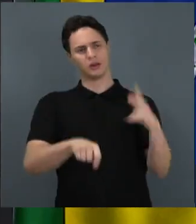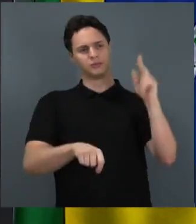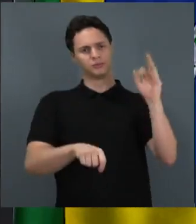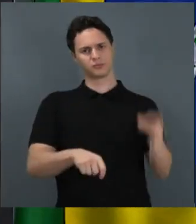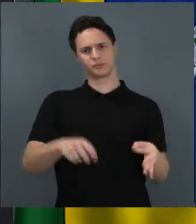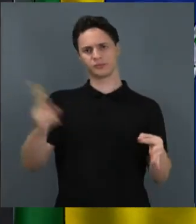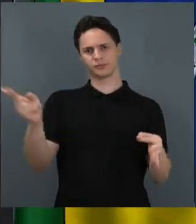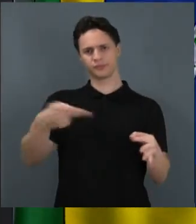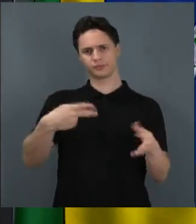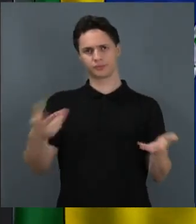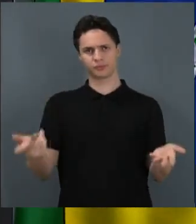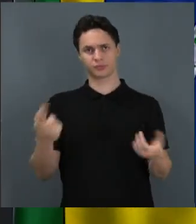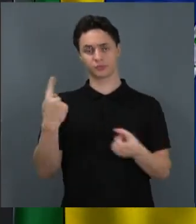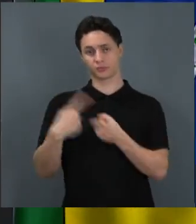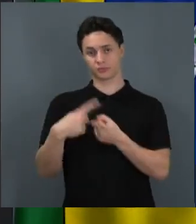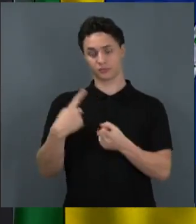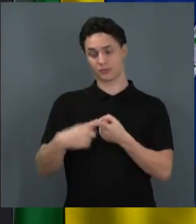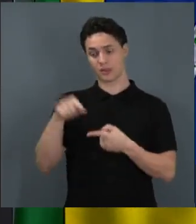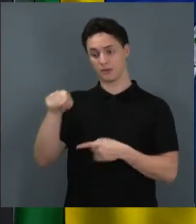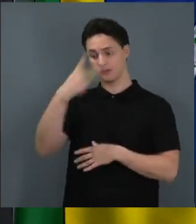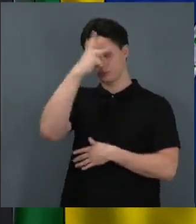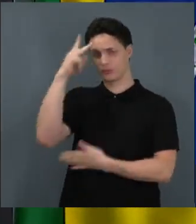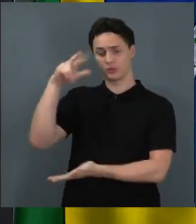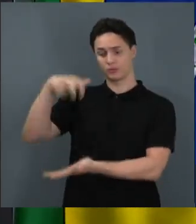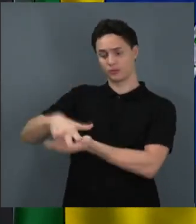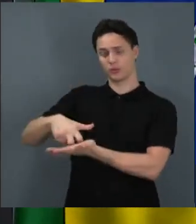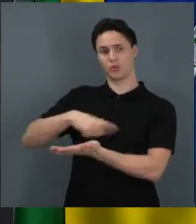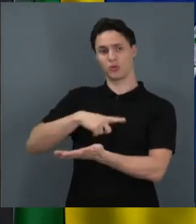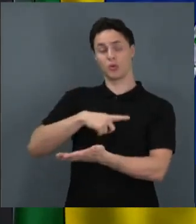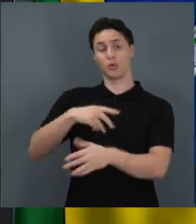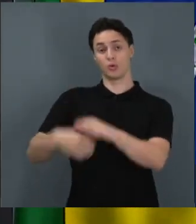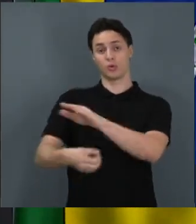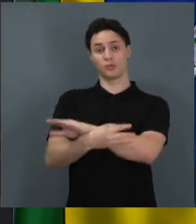errado. Porque alguém que foi condenado por corrupção em